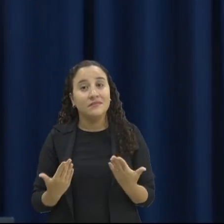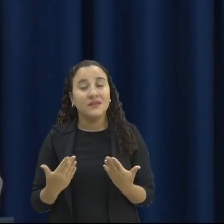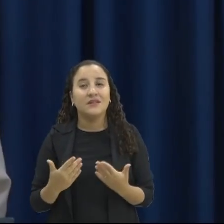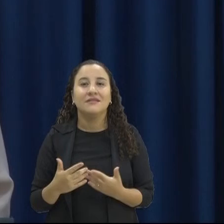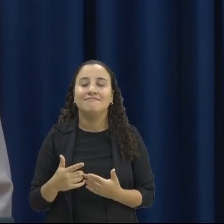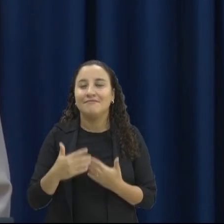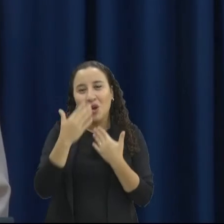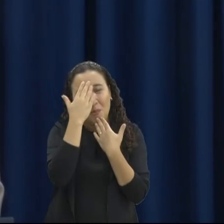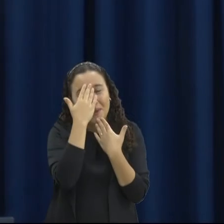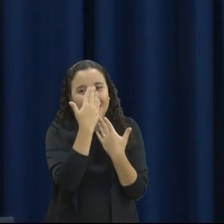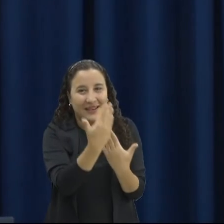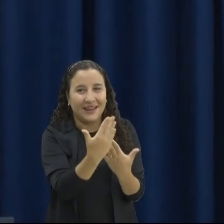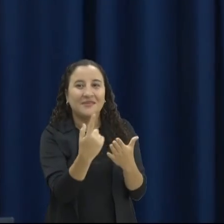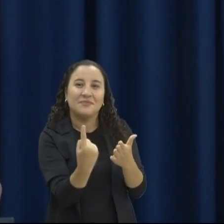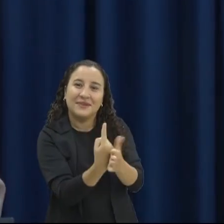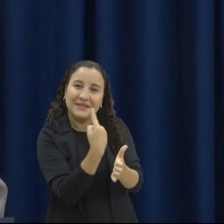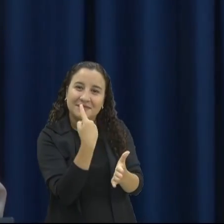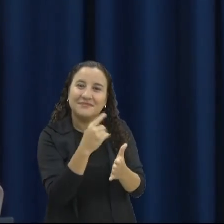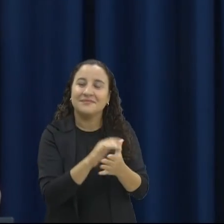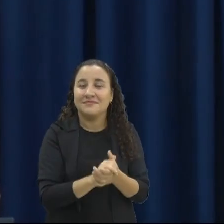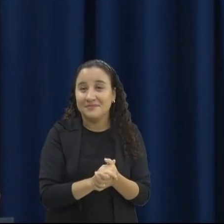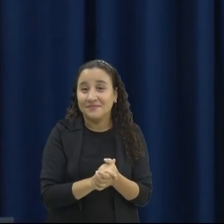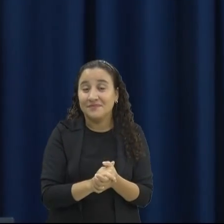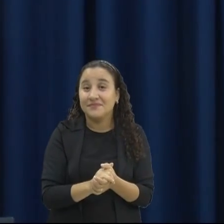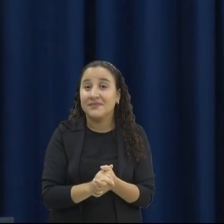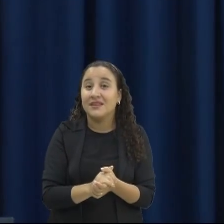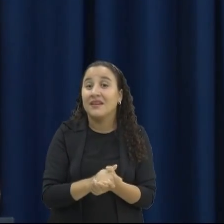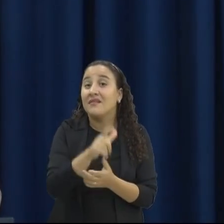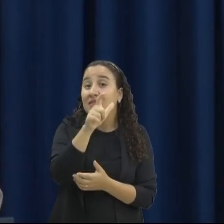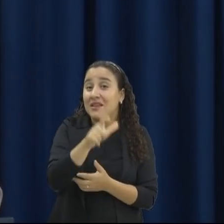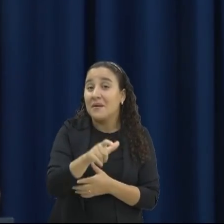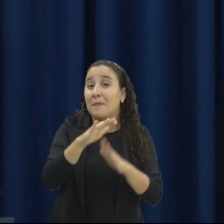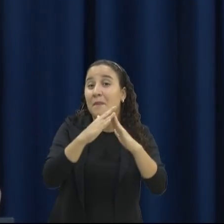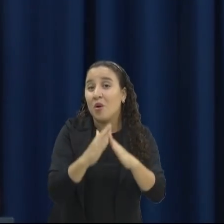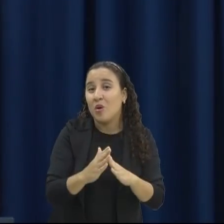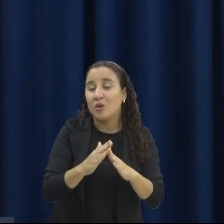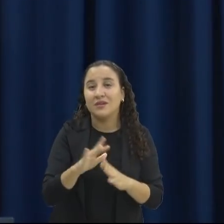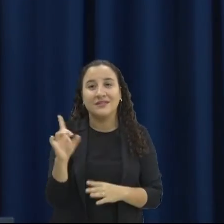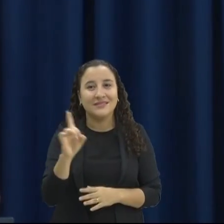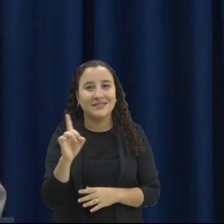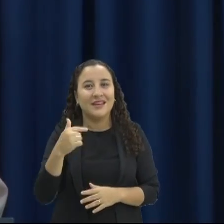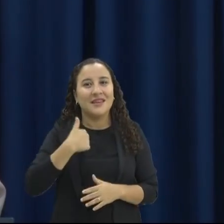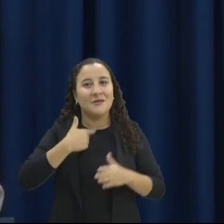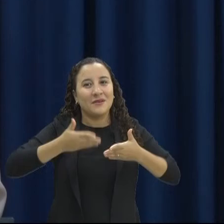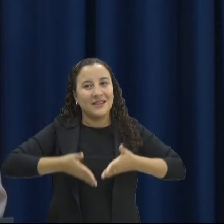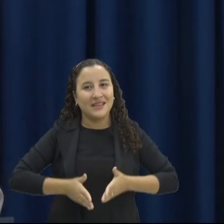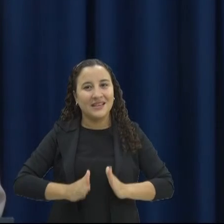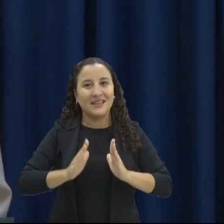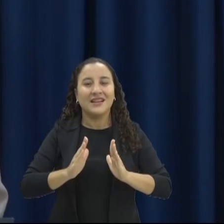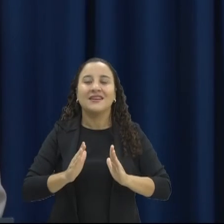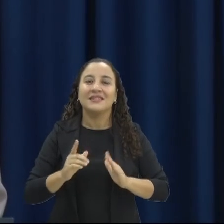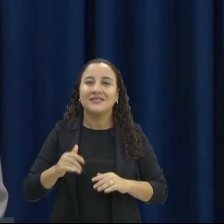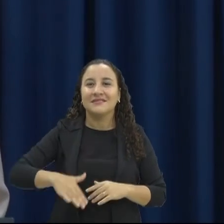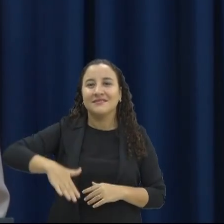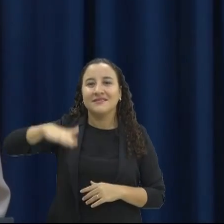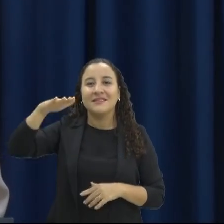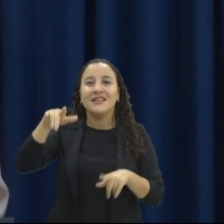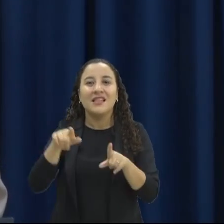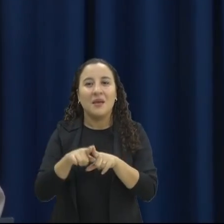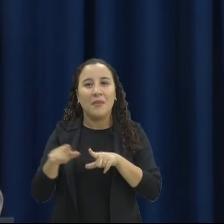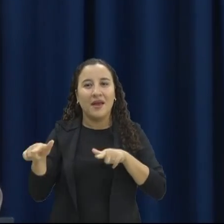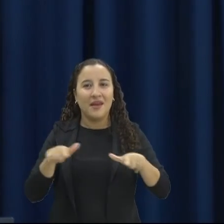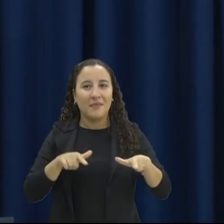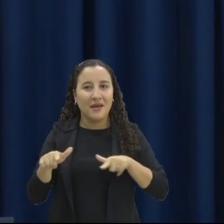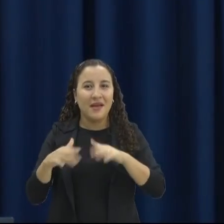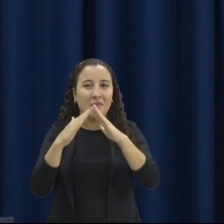Leonardo, muito obrigado pela sua pergunta. Você aqui é da região do Disseu, que é a região onde eu nasci, cresci, onde eu trabalho